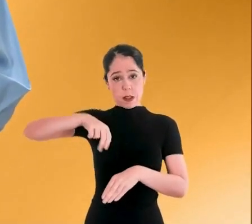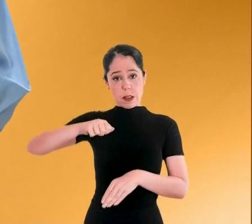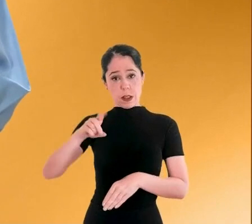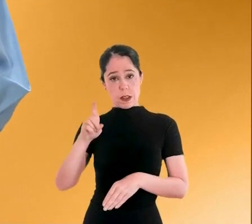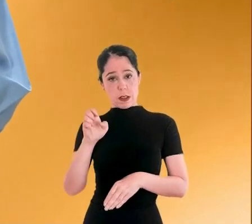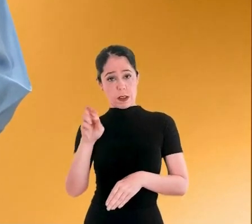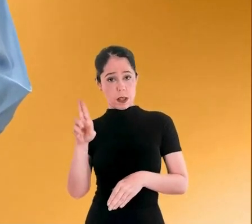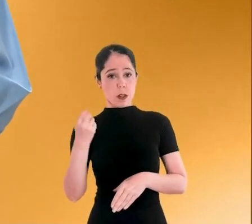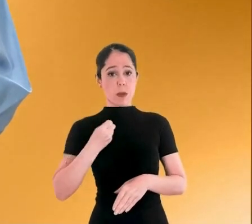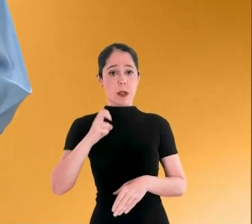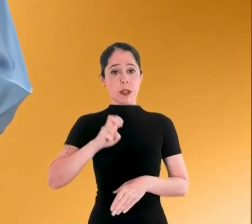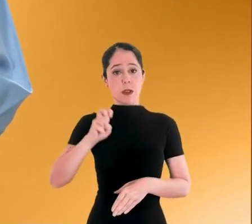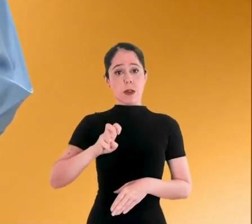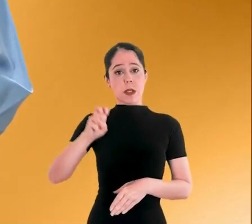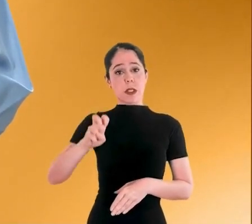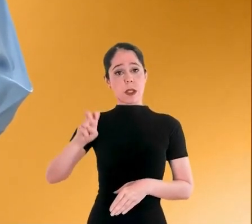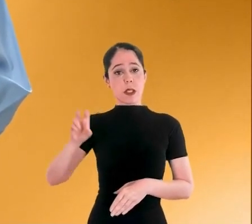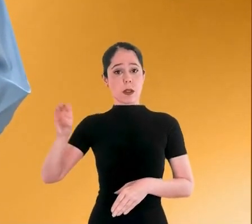estadual Nader,